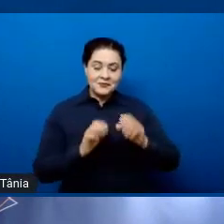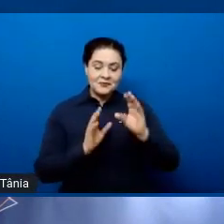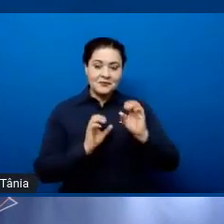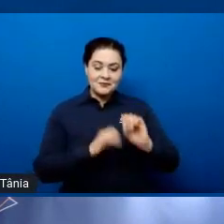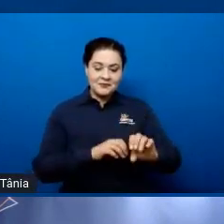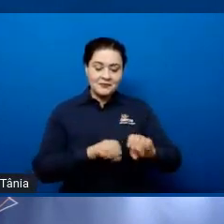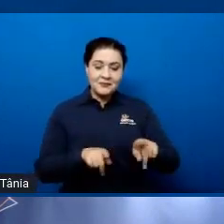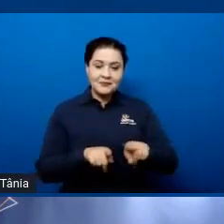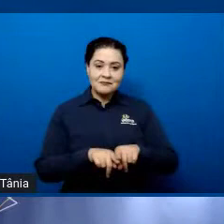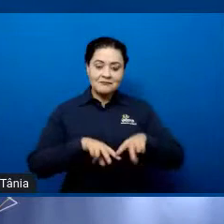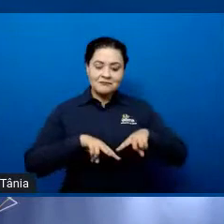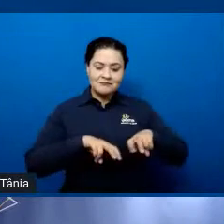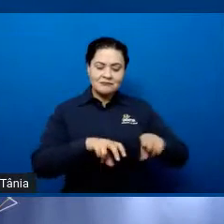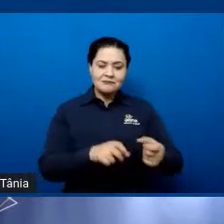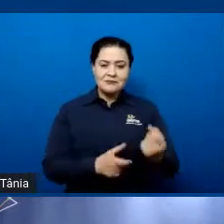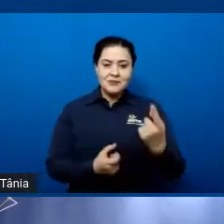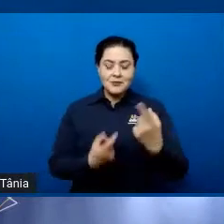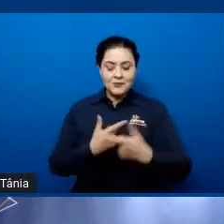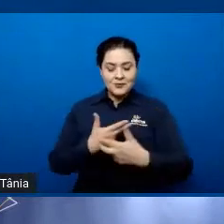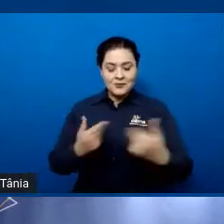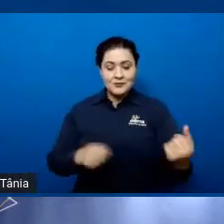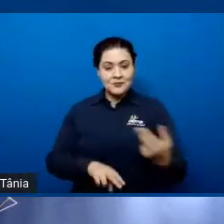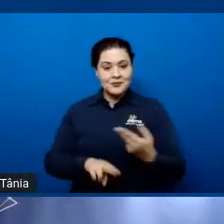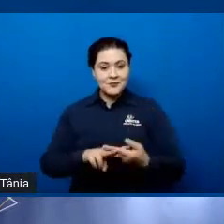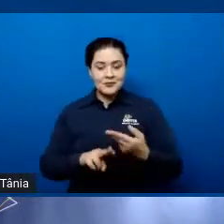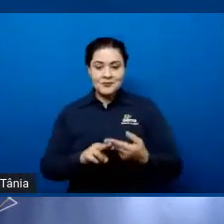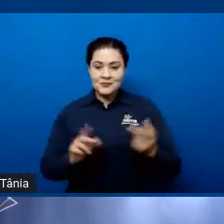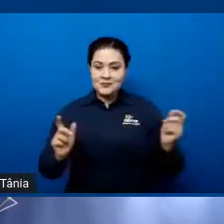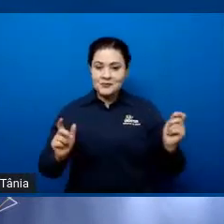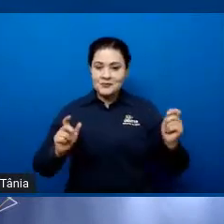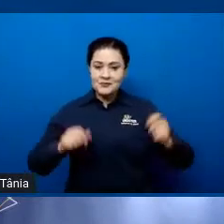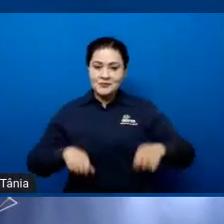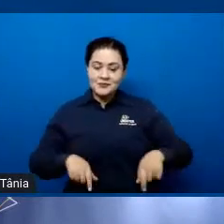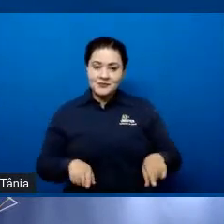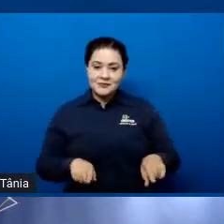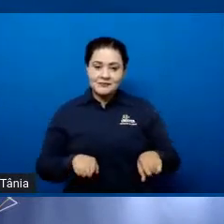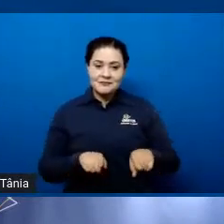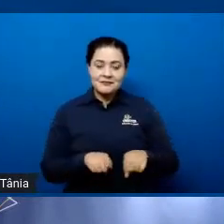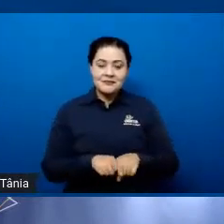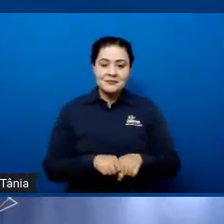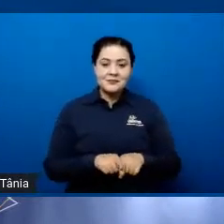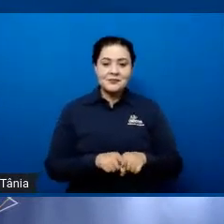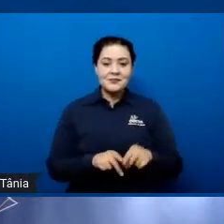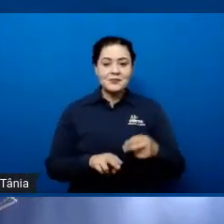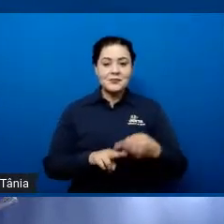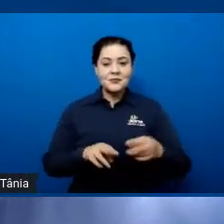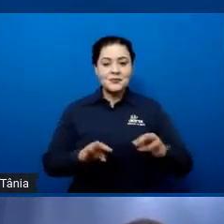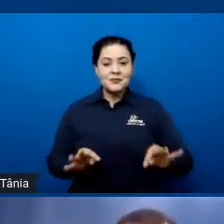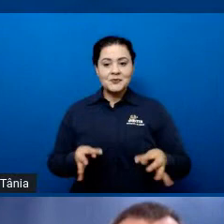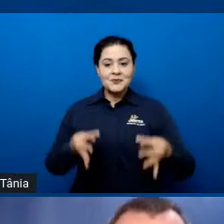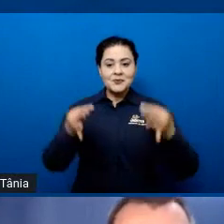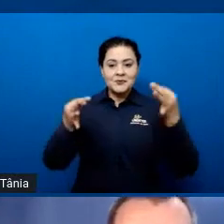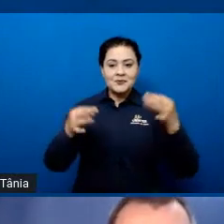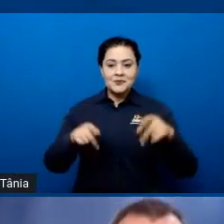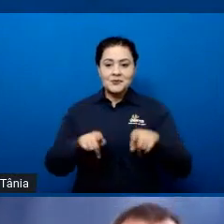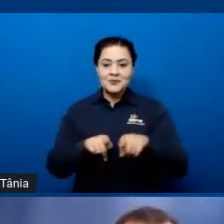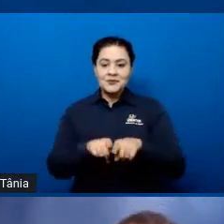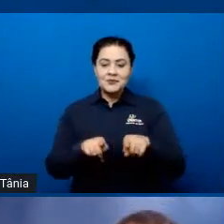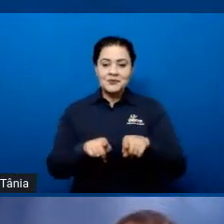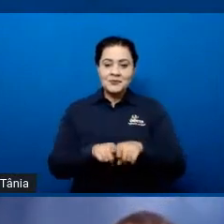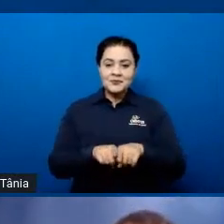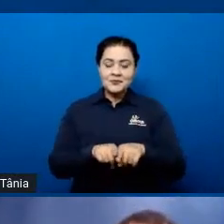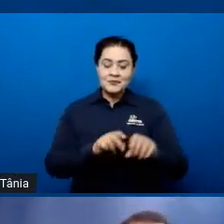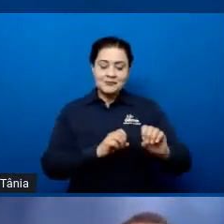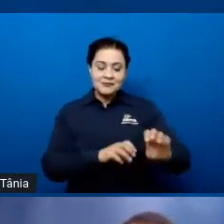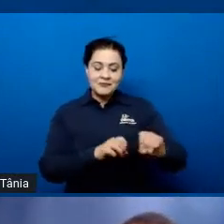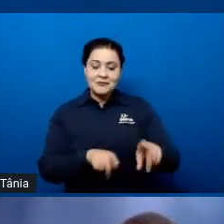com vocês, mostrar alguns recursos que podem ser utilizados, com o uso de tecnologia para ensino e